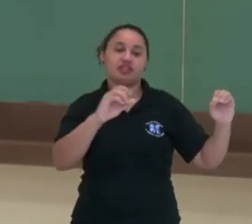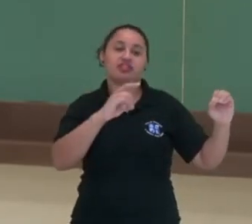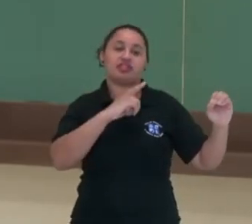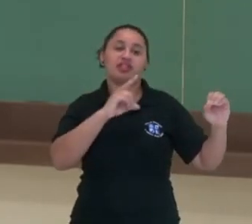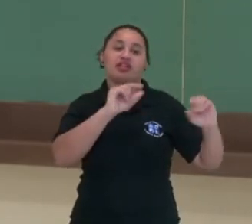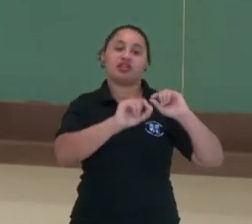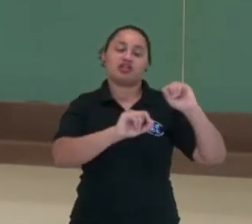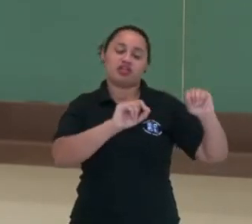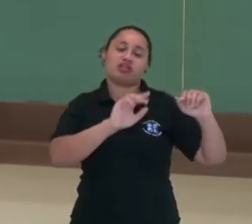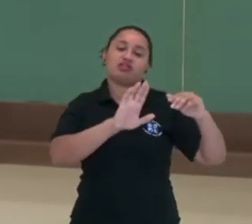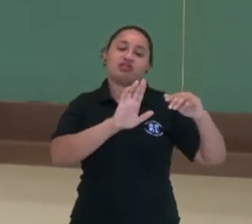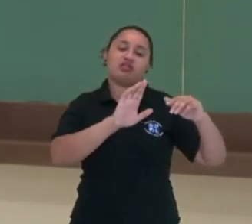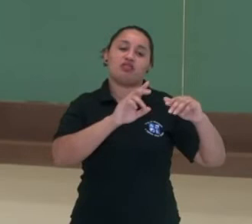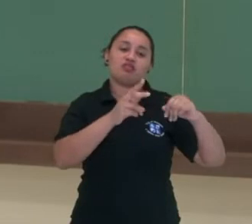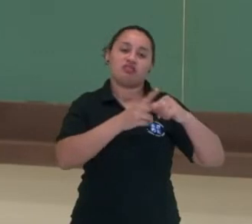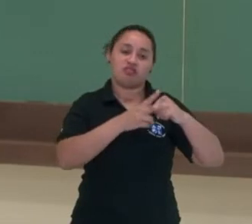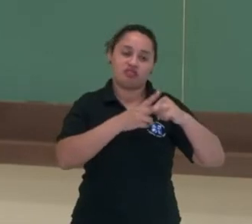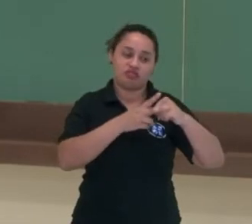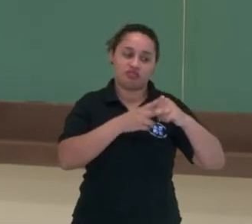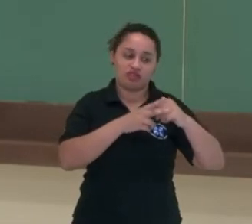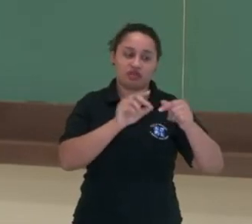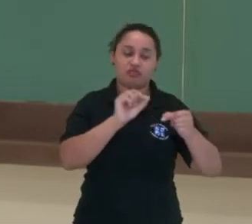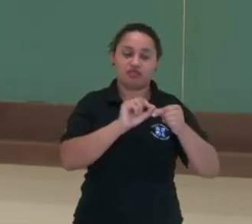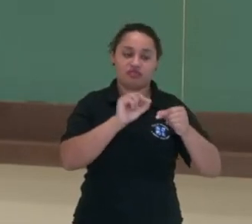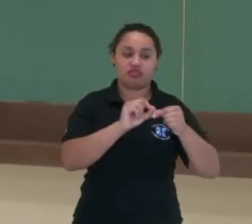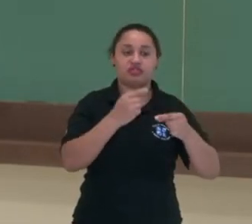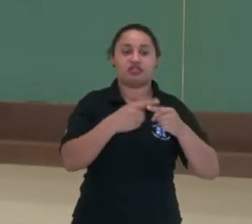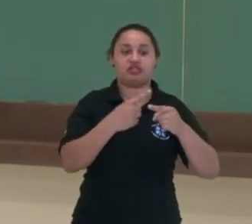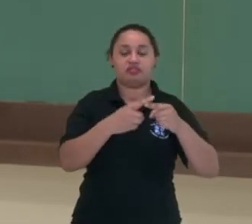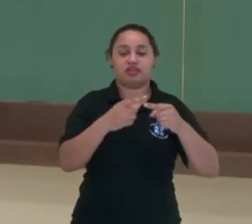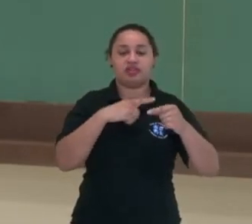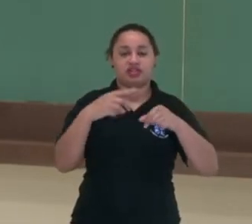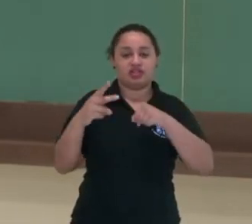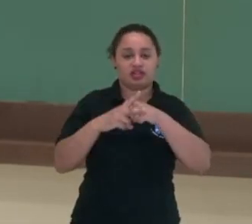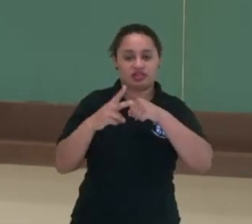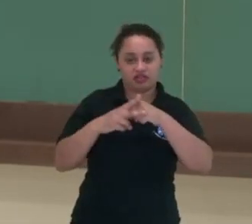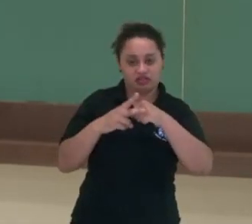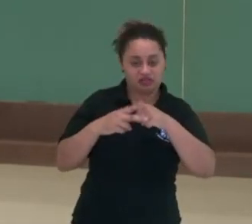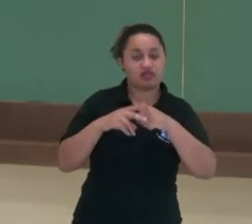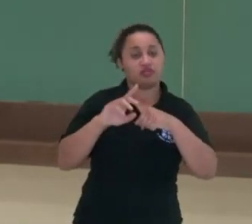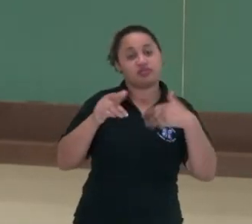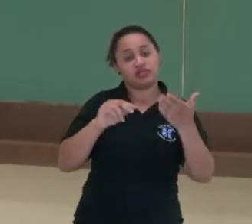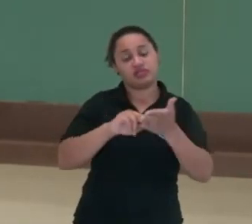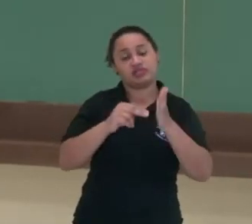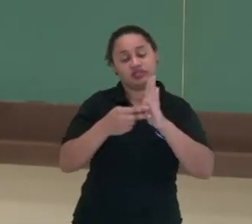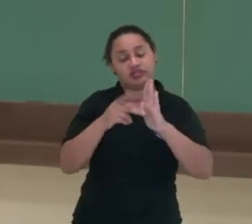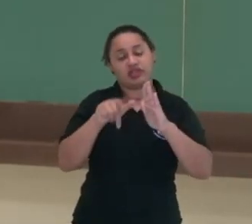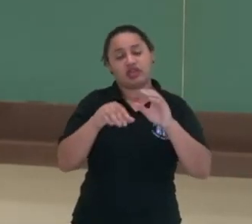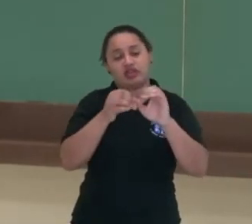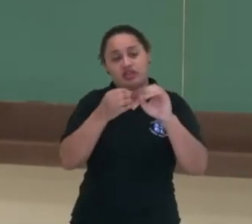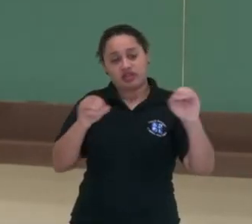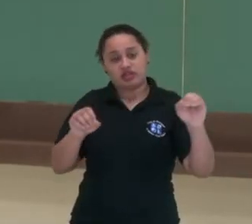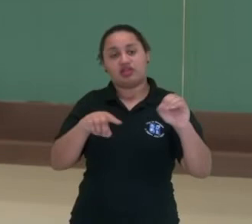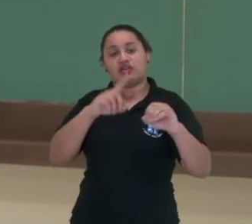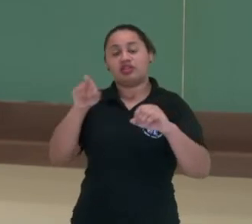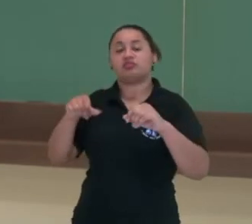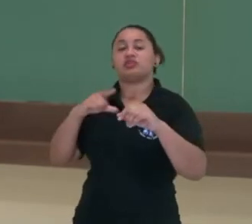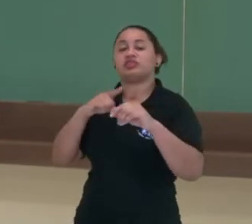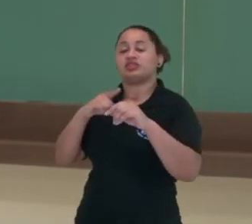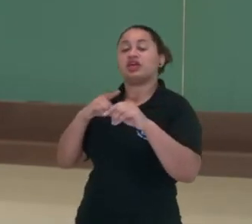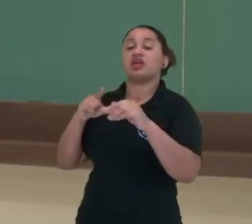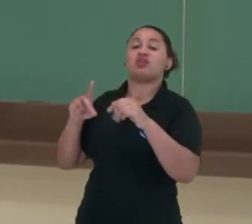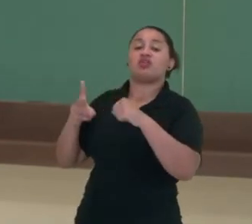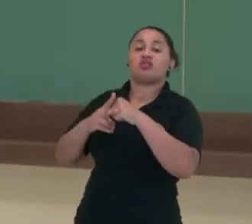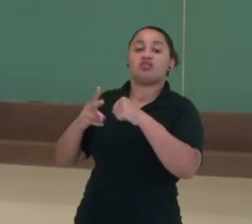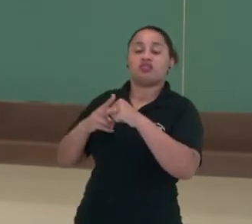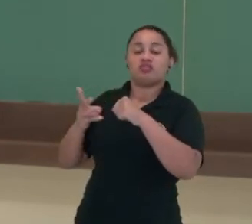consideramos a partir do verbo fazer, porque tem um verbo, a gente considera aqui uma oração, e segunda oração, o verbo chegar flexionado